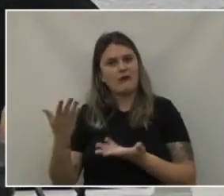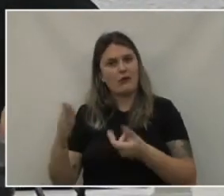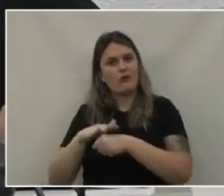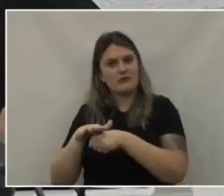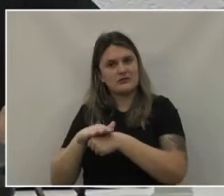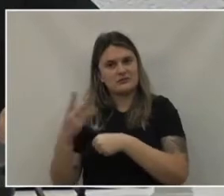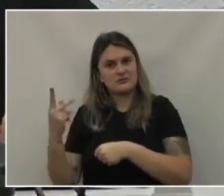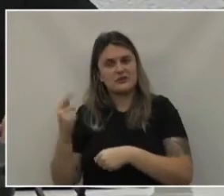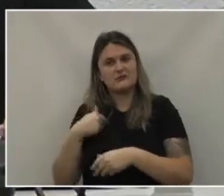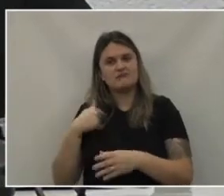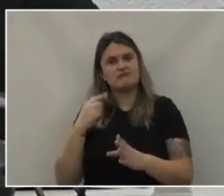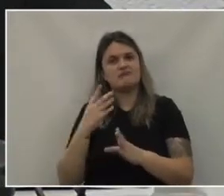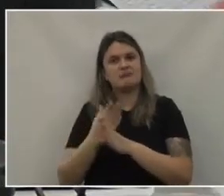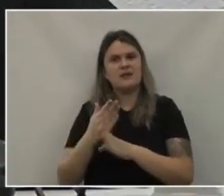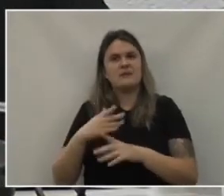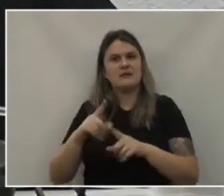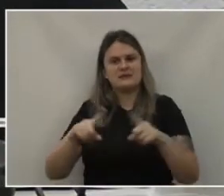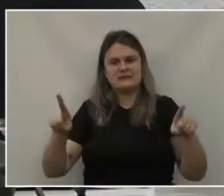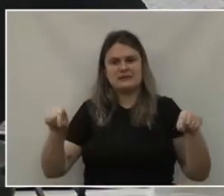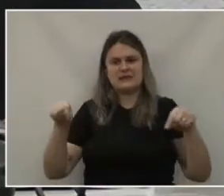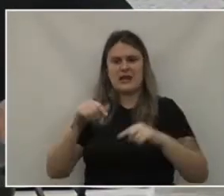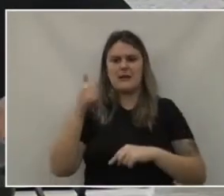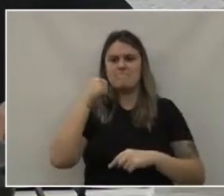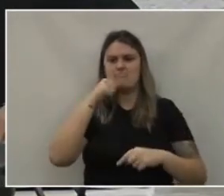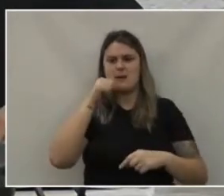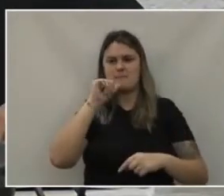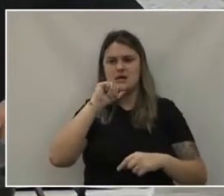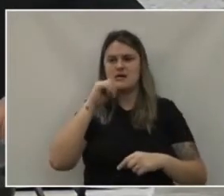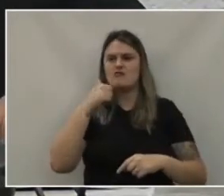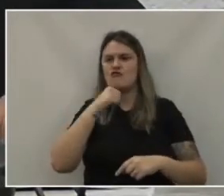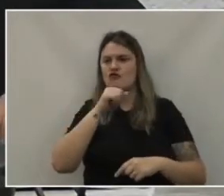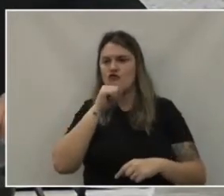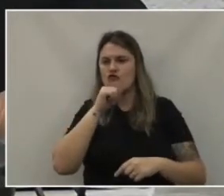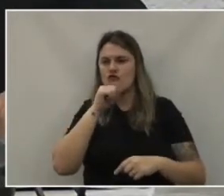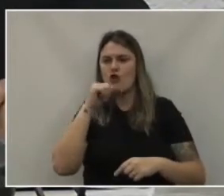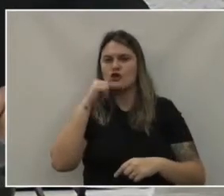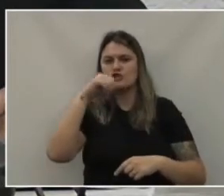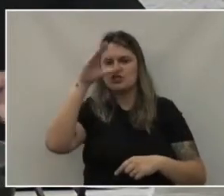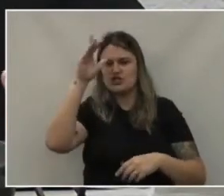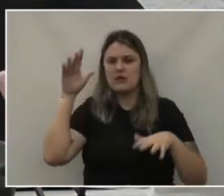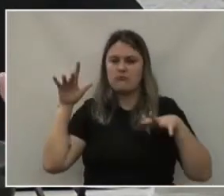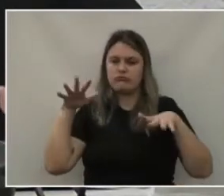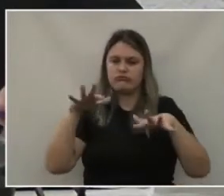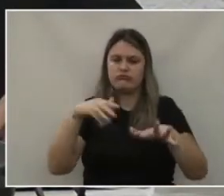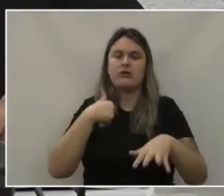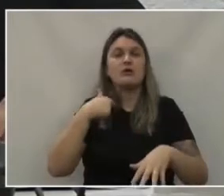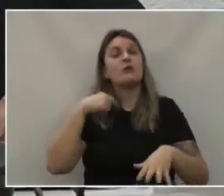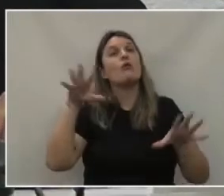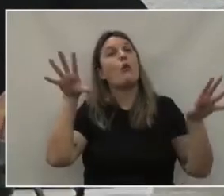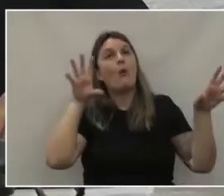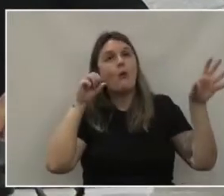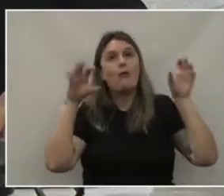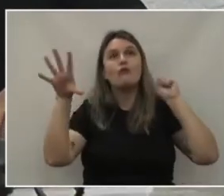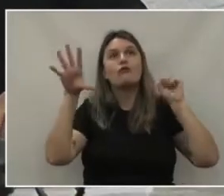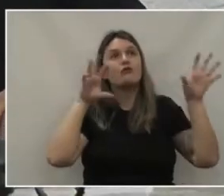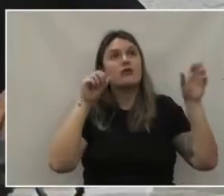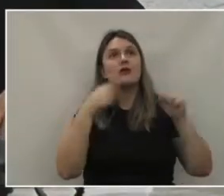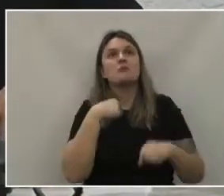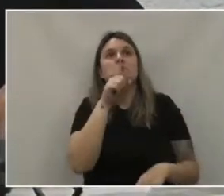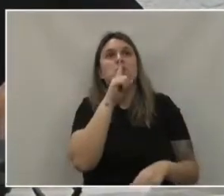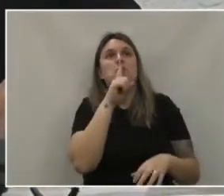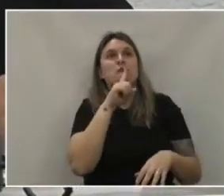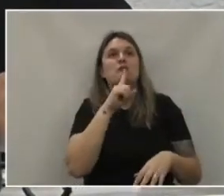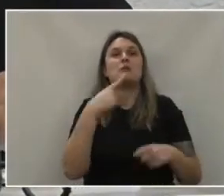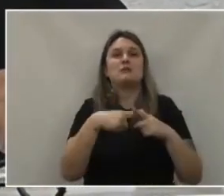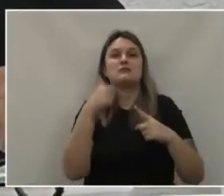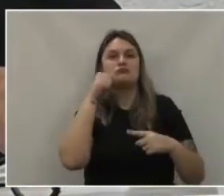Quando me dei conta, a minha sala estava cheia de mães e pouco falava, né? Eu só escutava, porque deixava eu falar pouco.